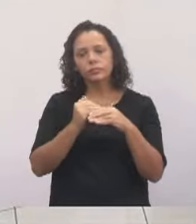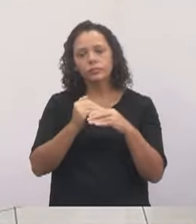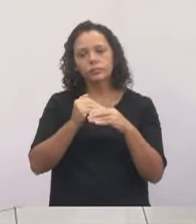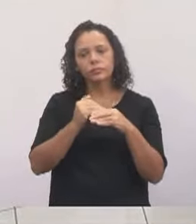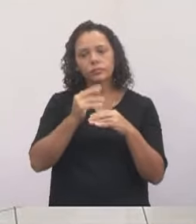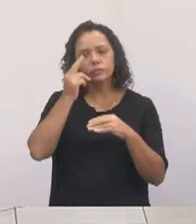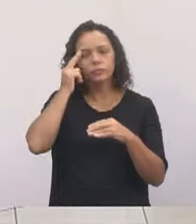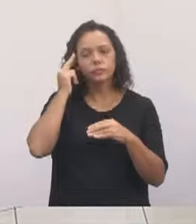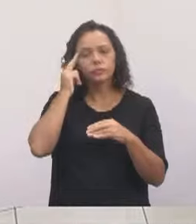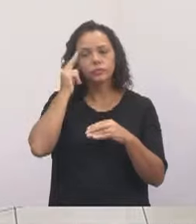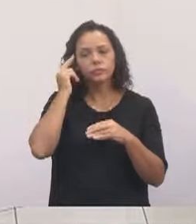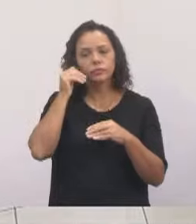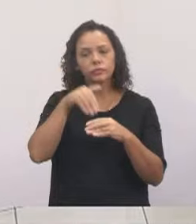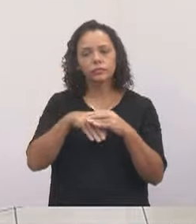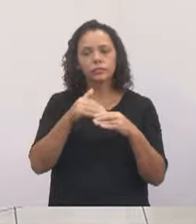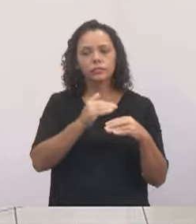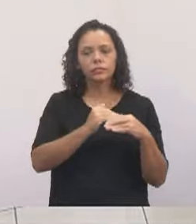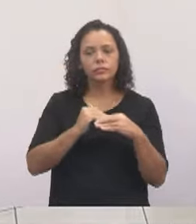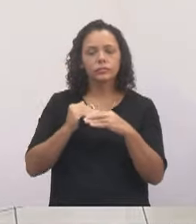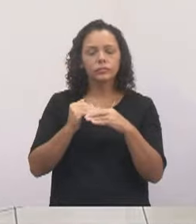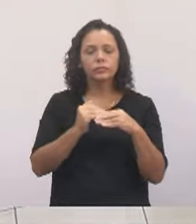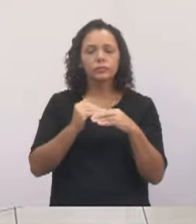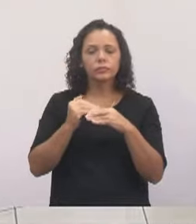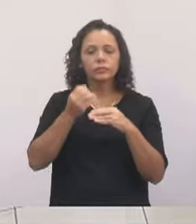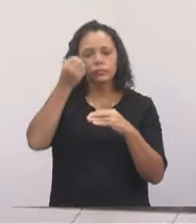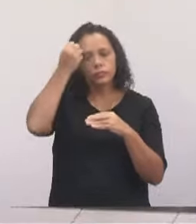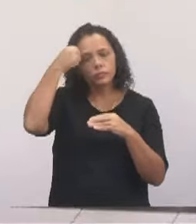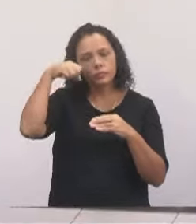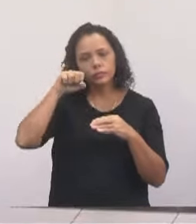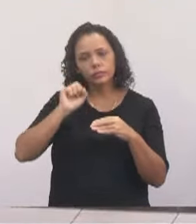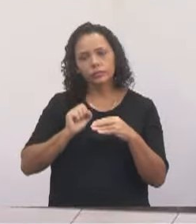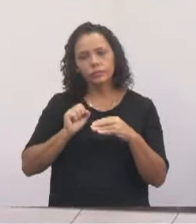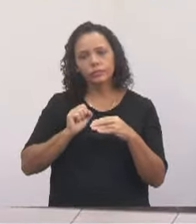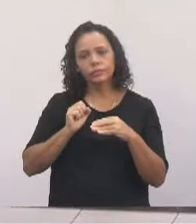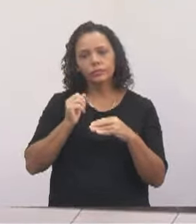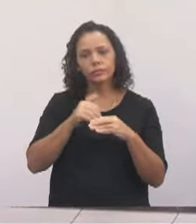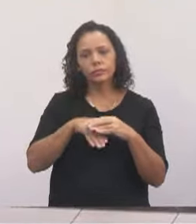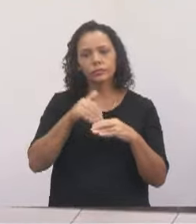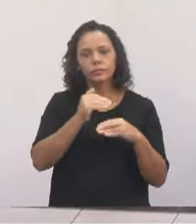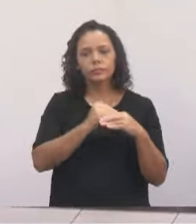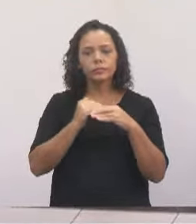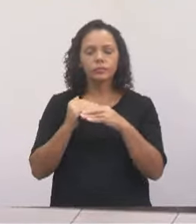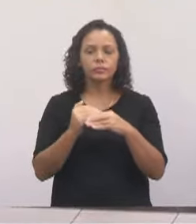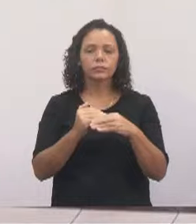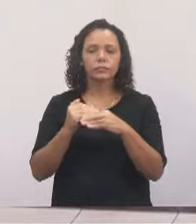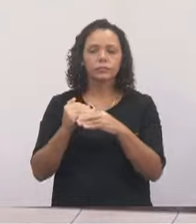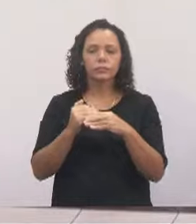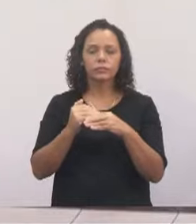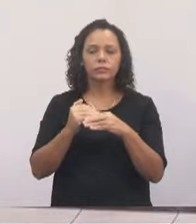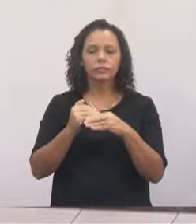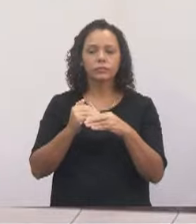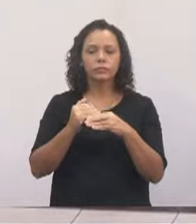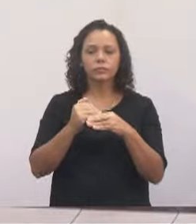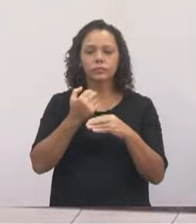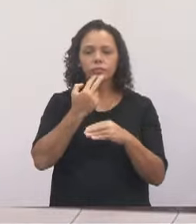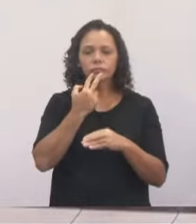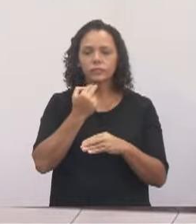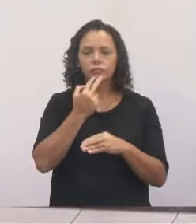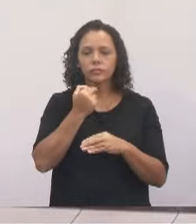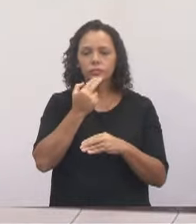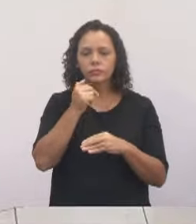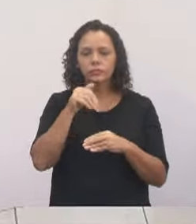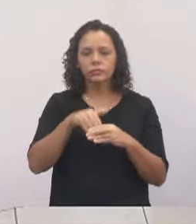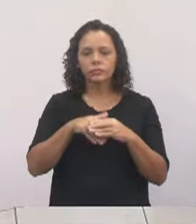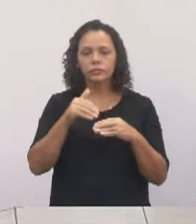vereador Roninha? Favorável. Como vota a vereadora Sônia Patas da Amizade? Favorável. Como vota vereador Valmir do Parque Meia